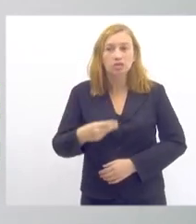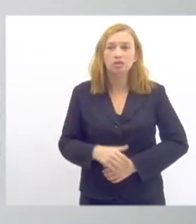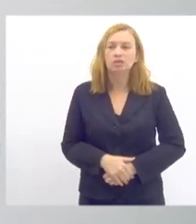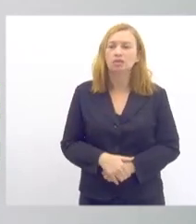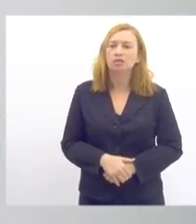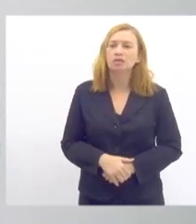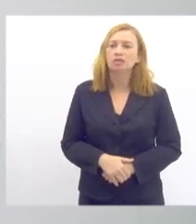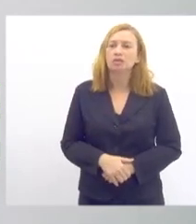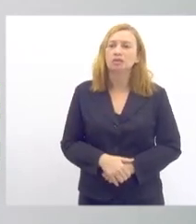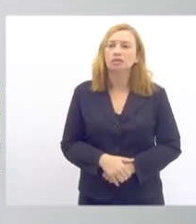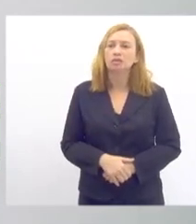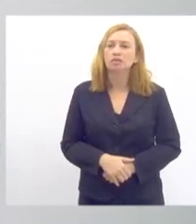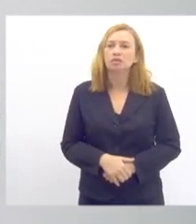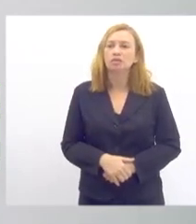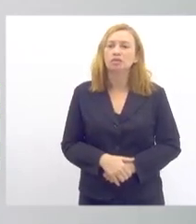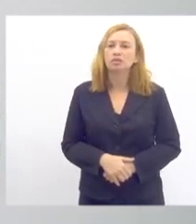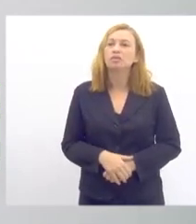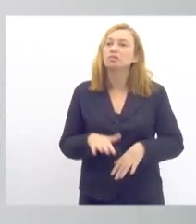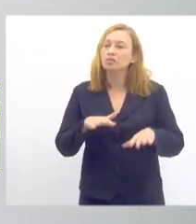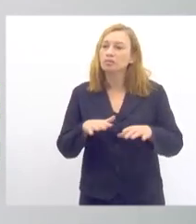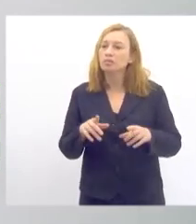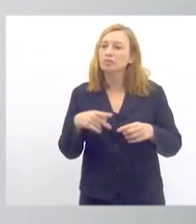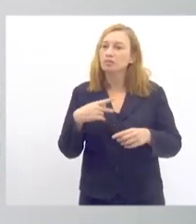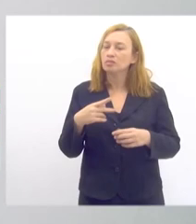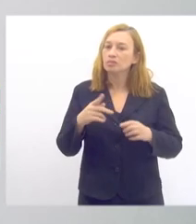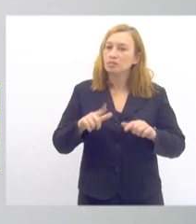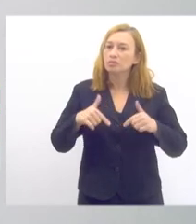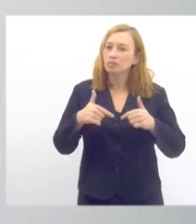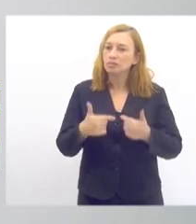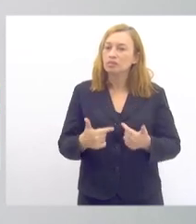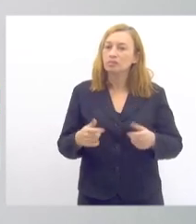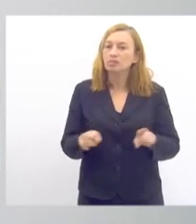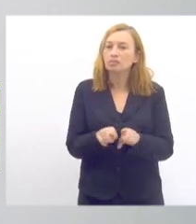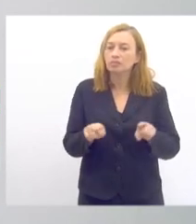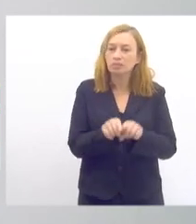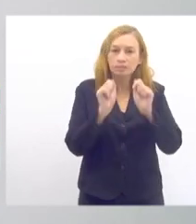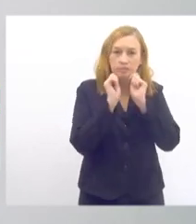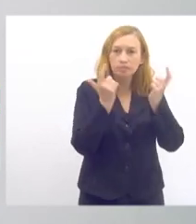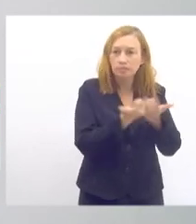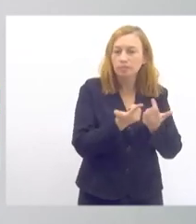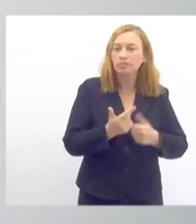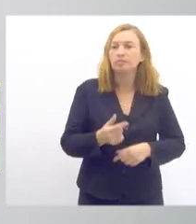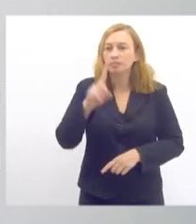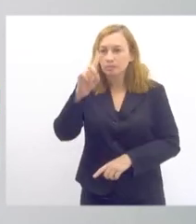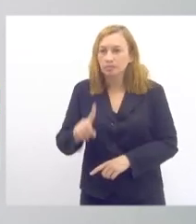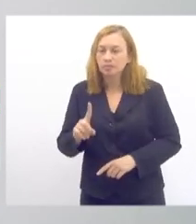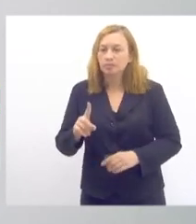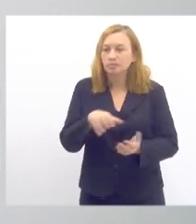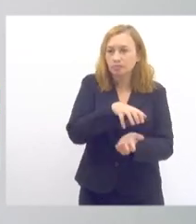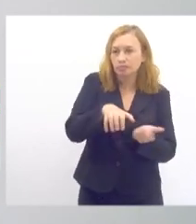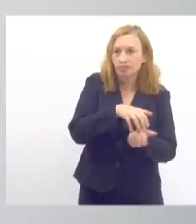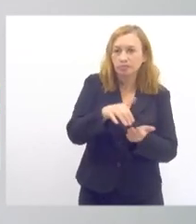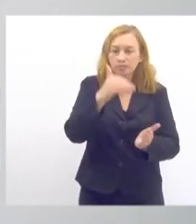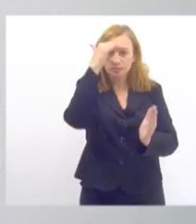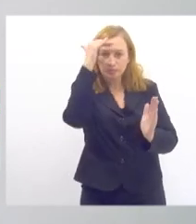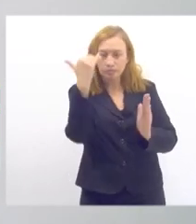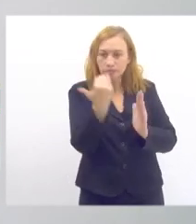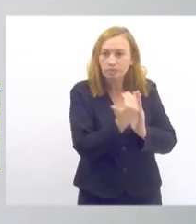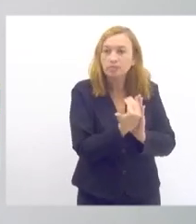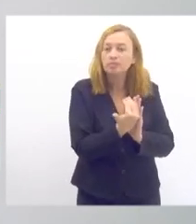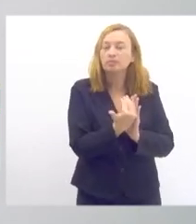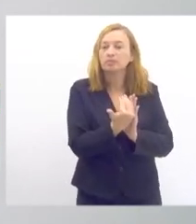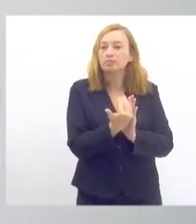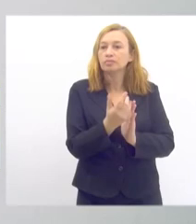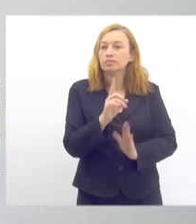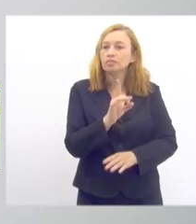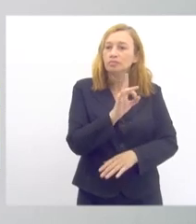ponto é que a gente vai se mobilizar também, enquanto Assembleia Legislativa, para que o direito de greve seja respeitado. Isso significa